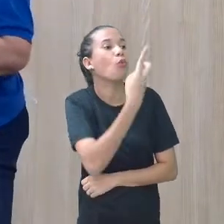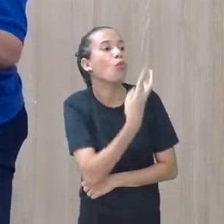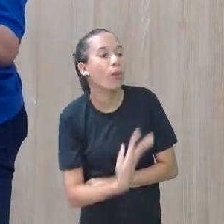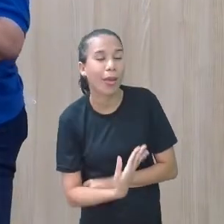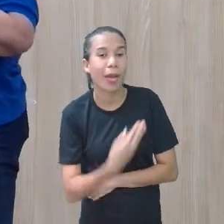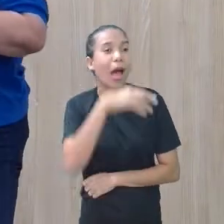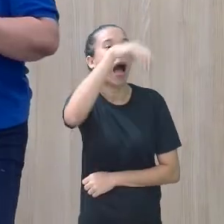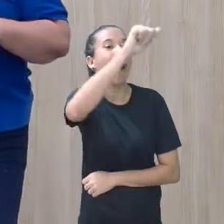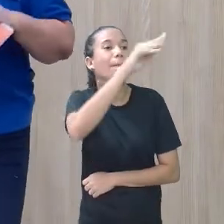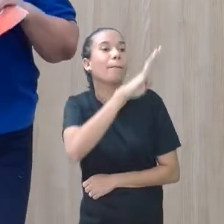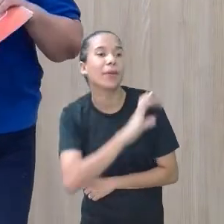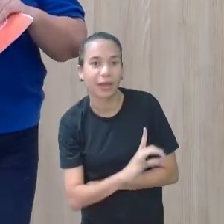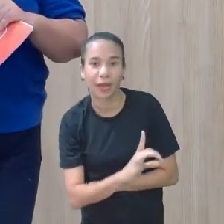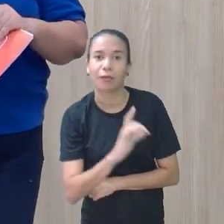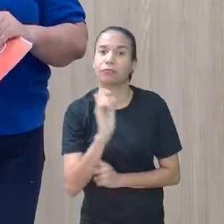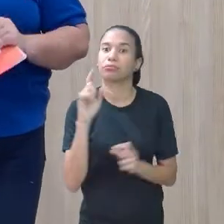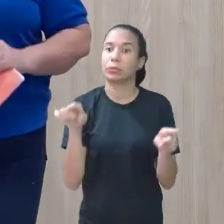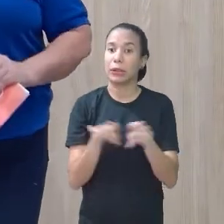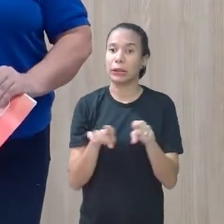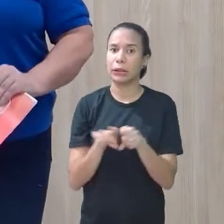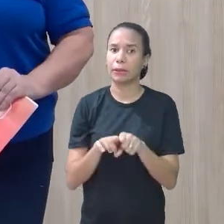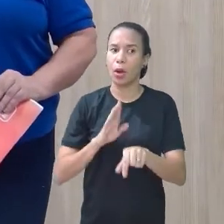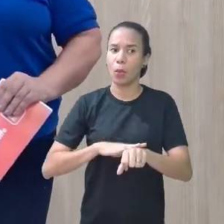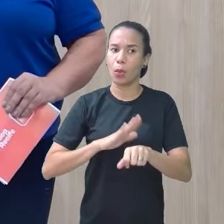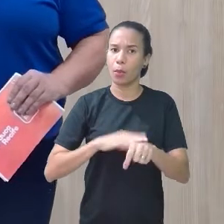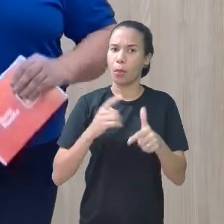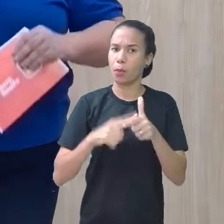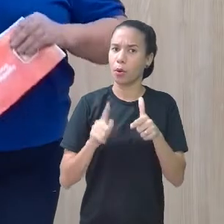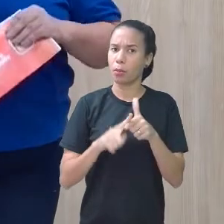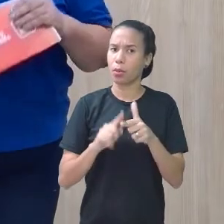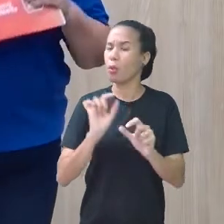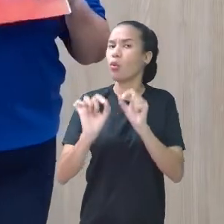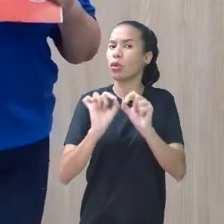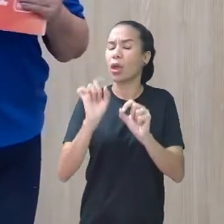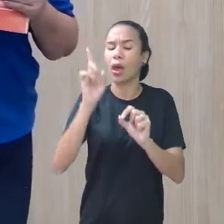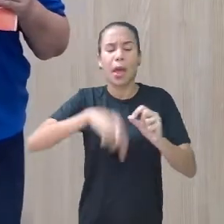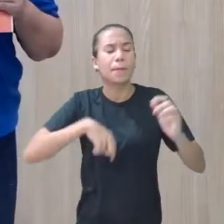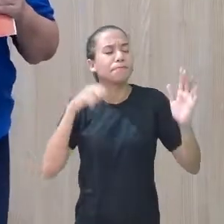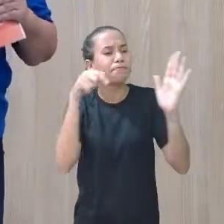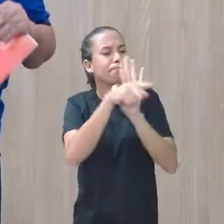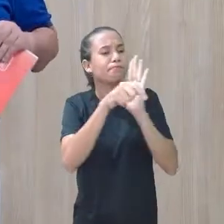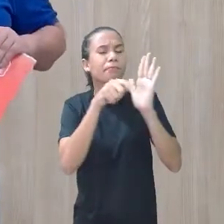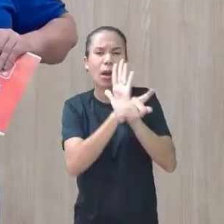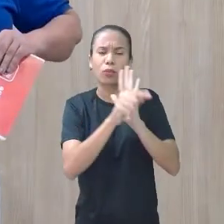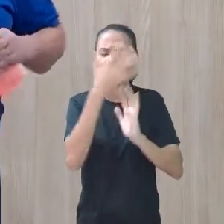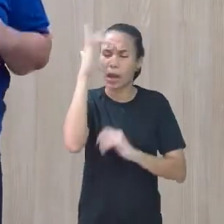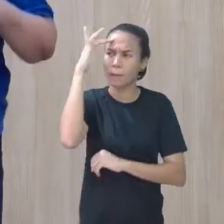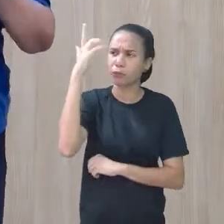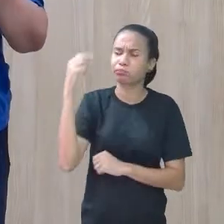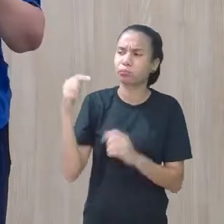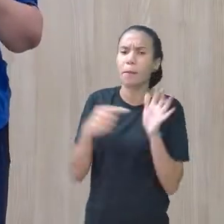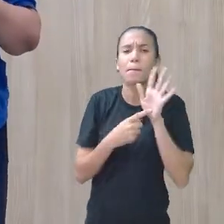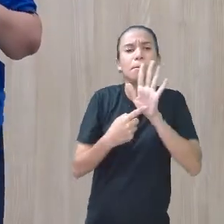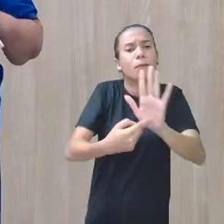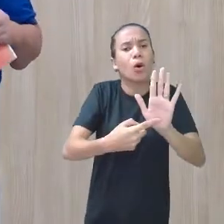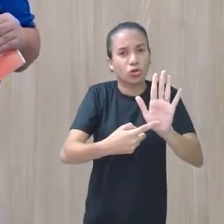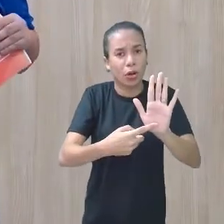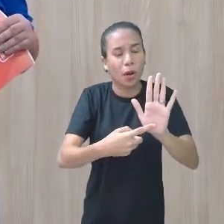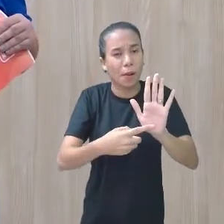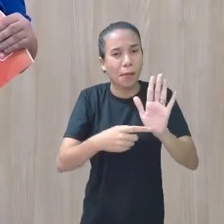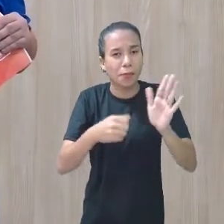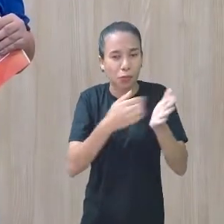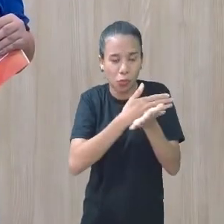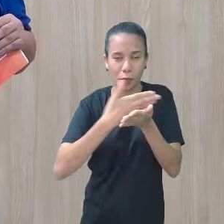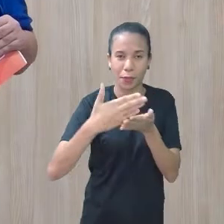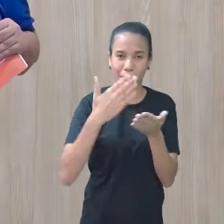letras. Também a situação problema. O que é isso, professora? São perguntas onde a gente vai apresentar assim